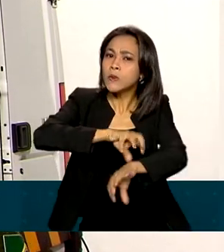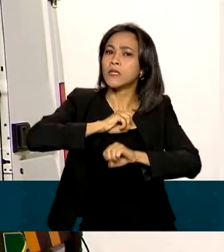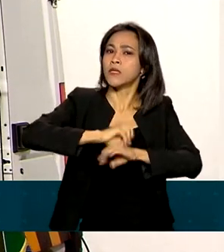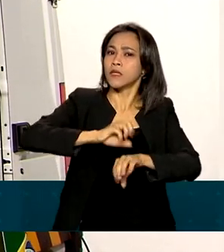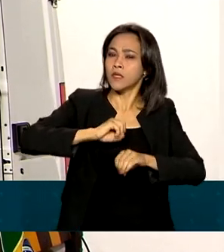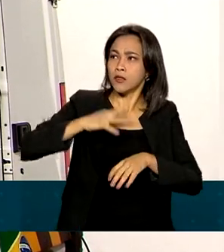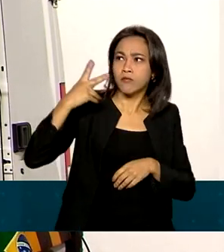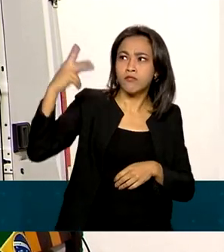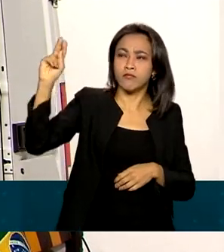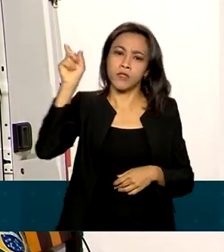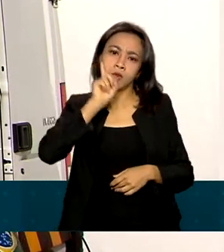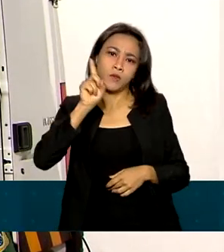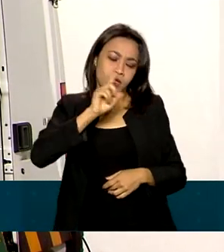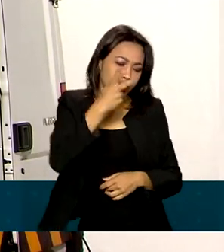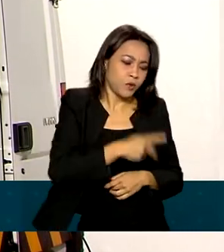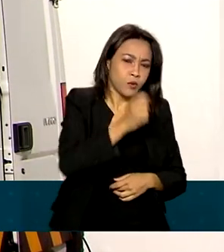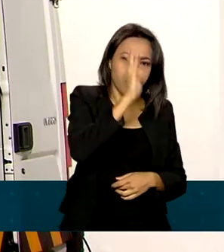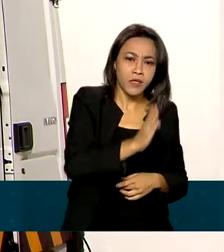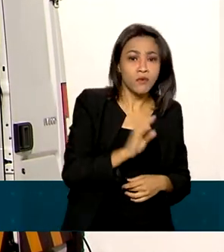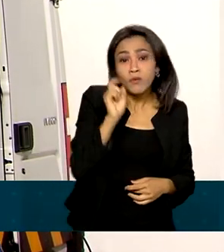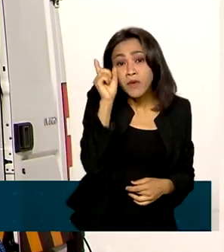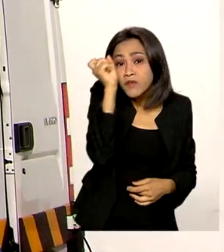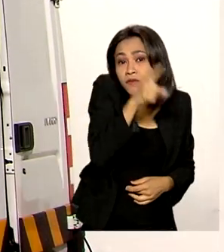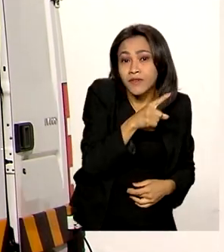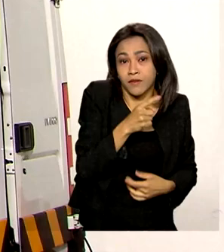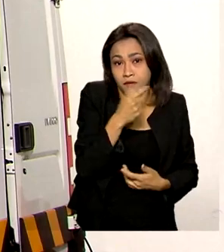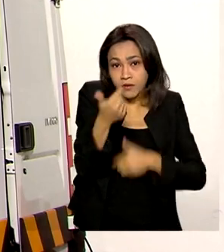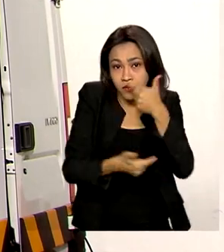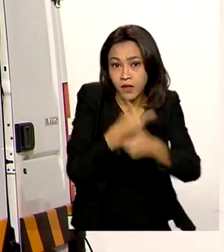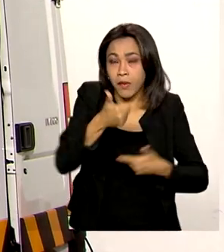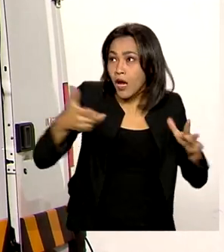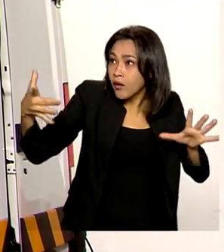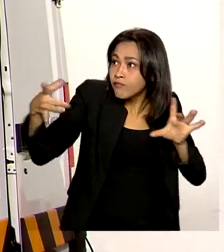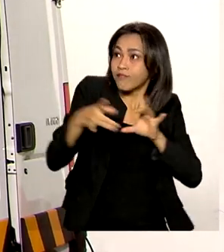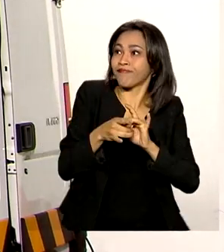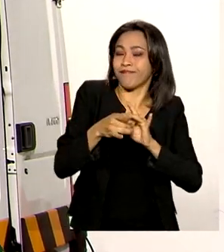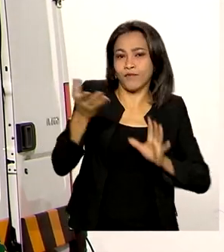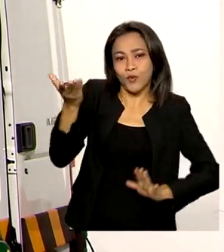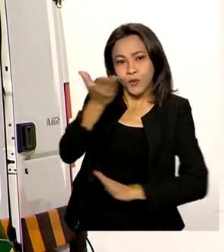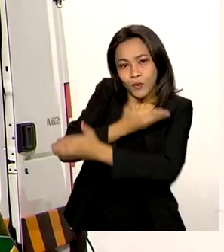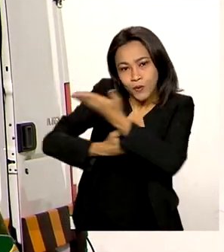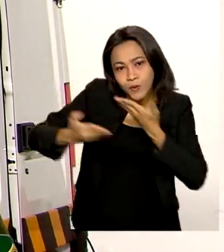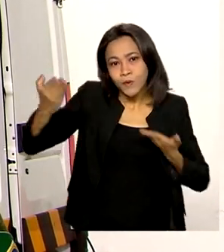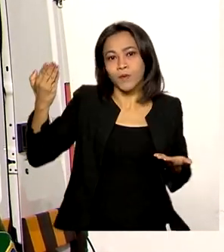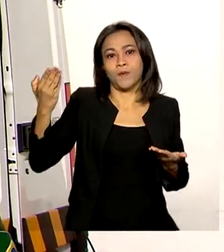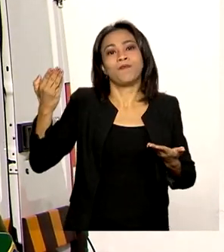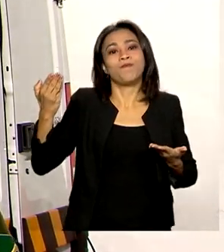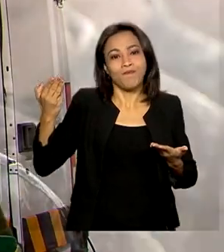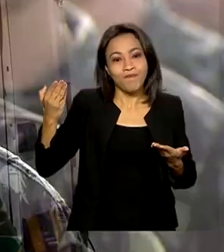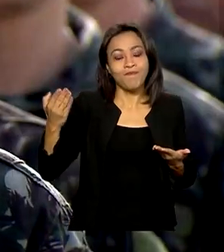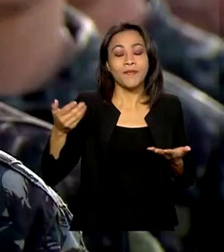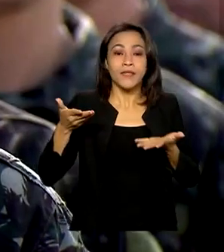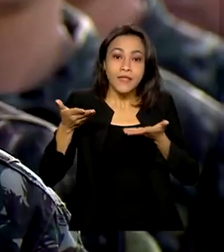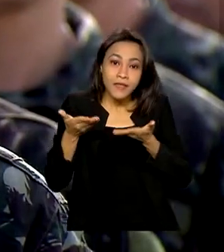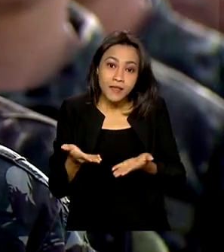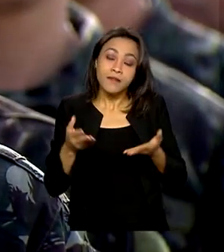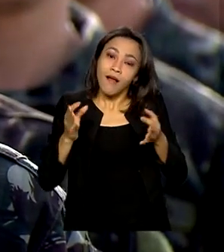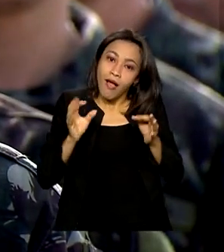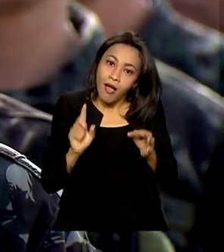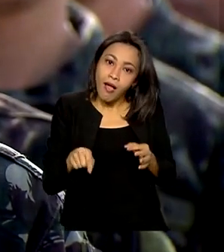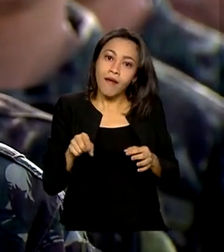é essa essa dificuldade em atuar conjuntamente Então esse exercício essa parte da Inter interoperabilidade